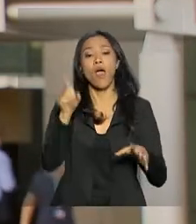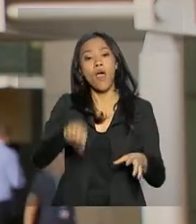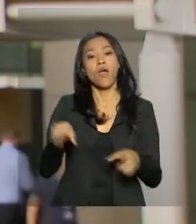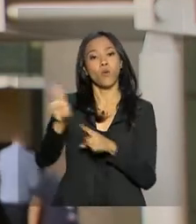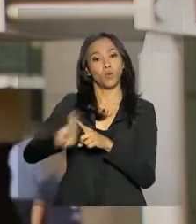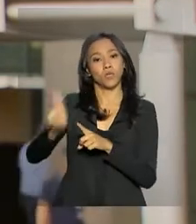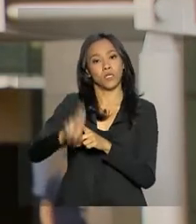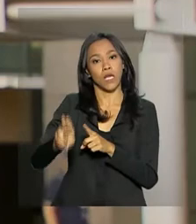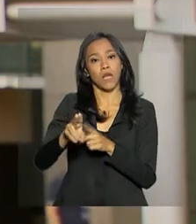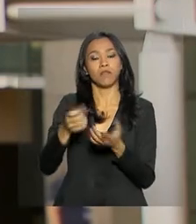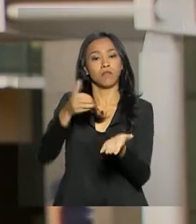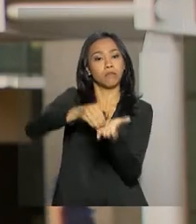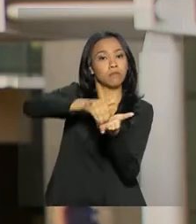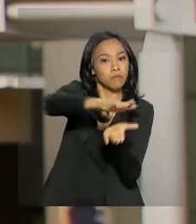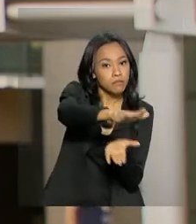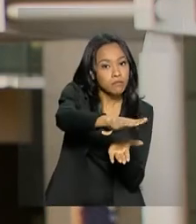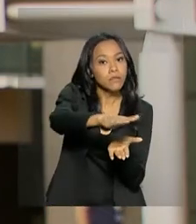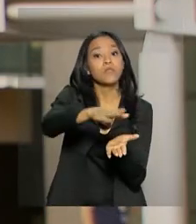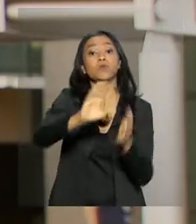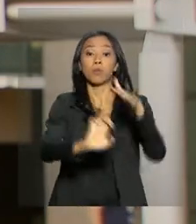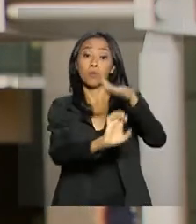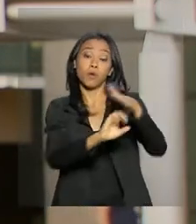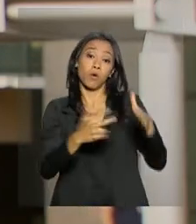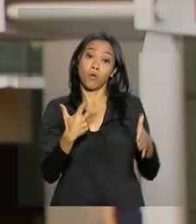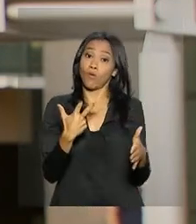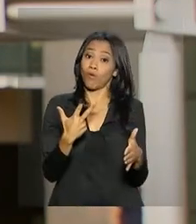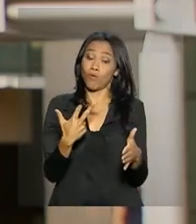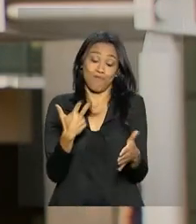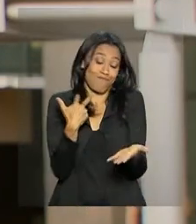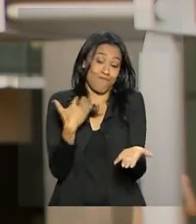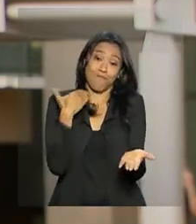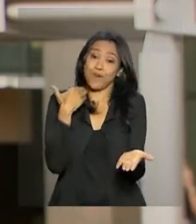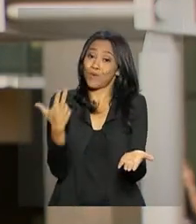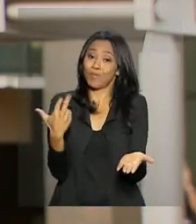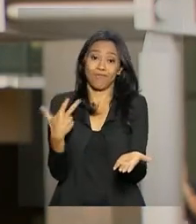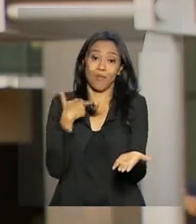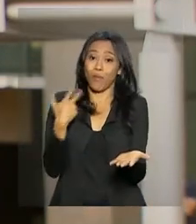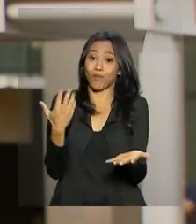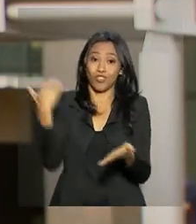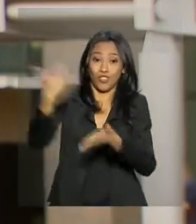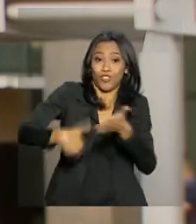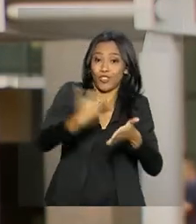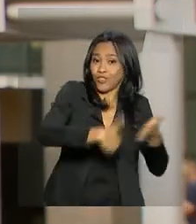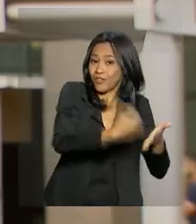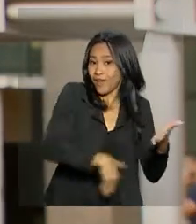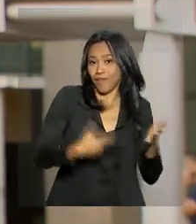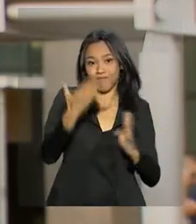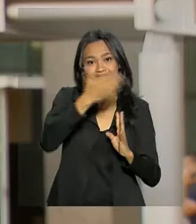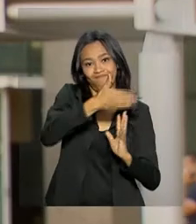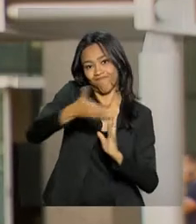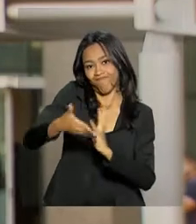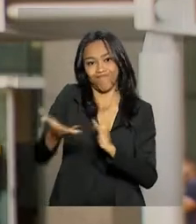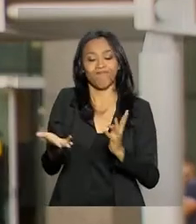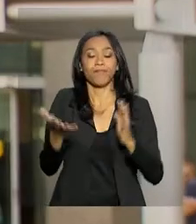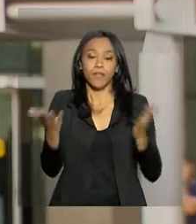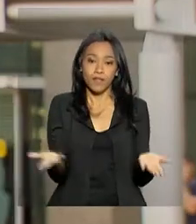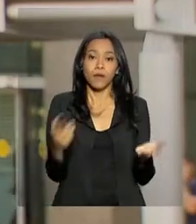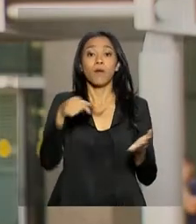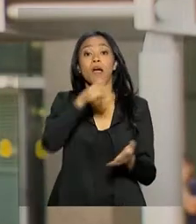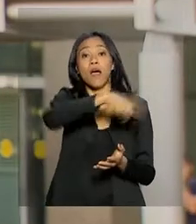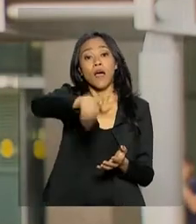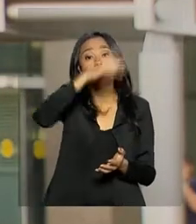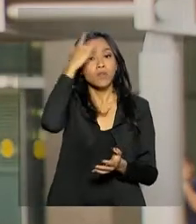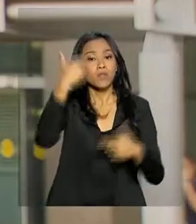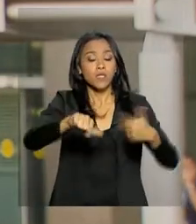demissão sem justa causa quando o banco não poderá mais descontar as parcelas do salário a idéia é que os trabalhadores da iniciativa